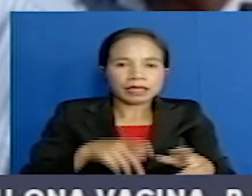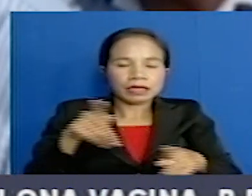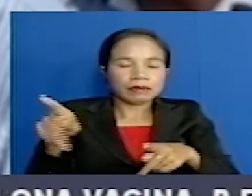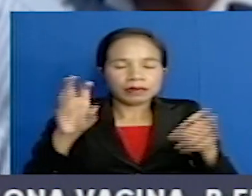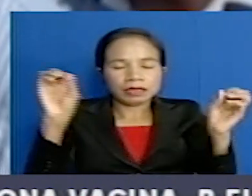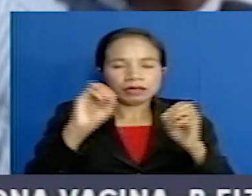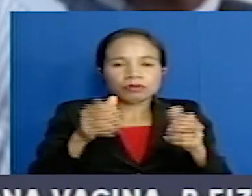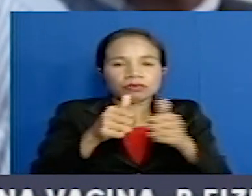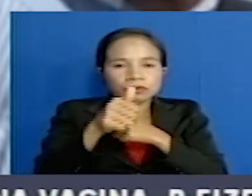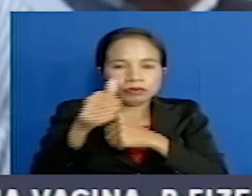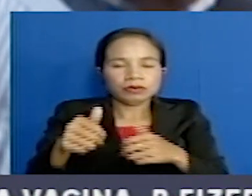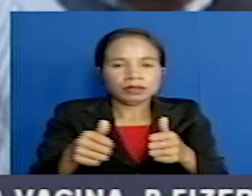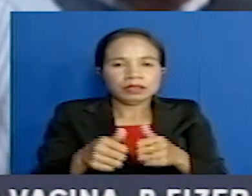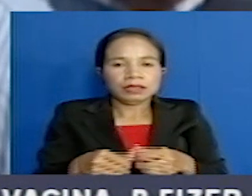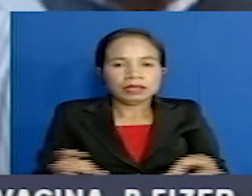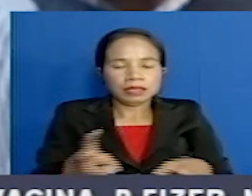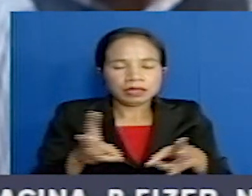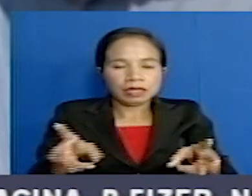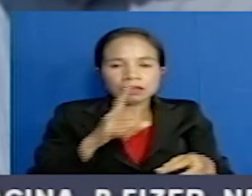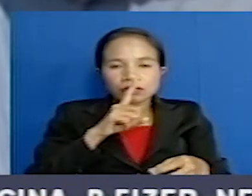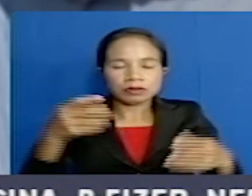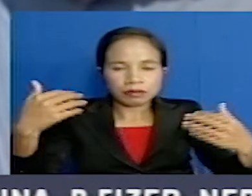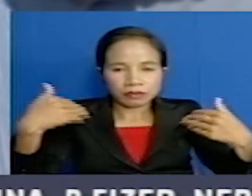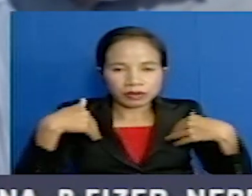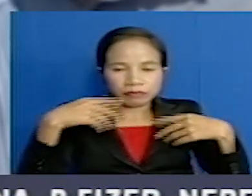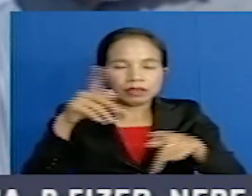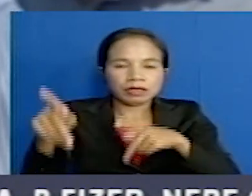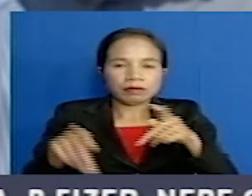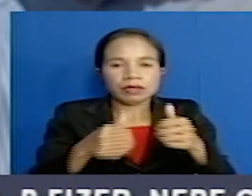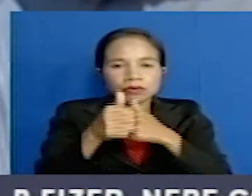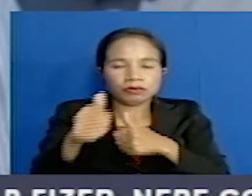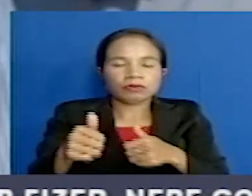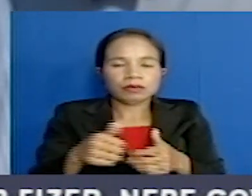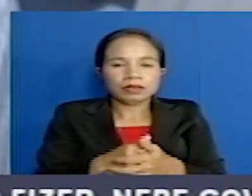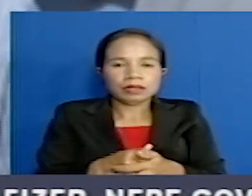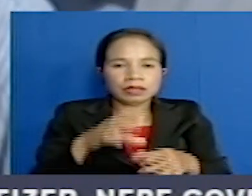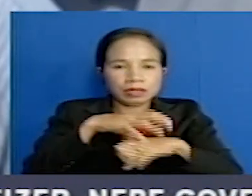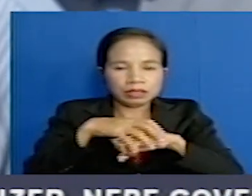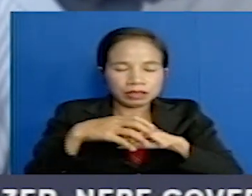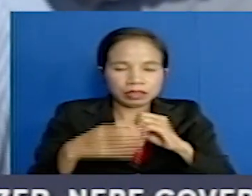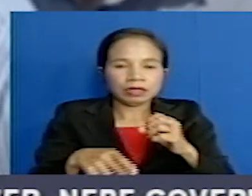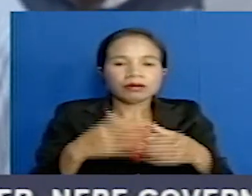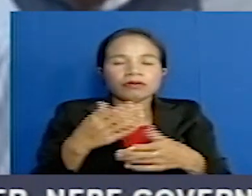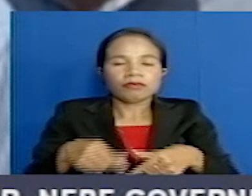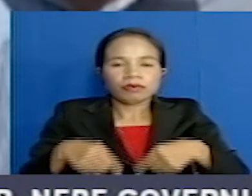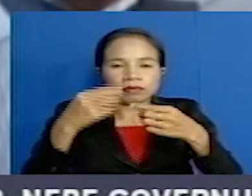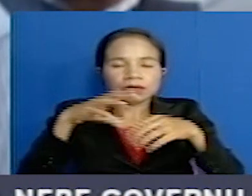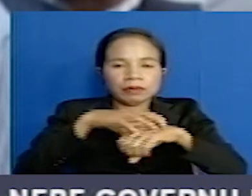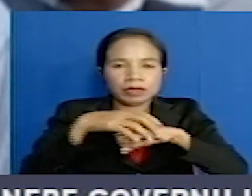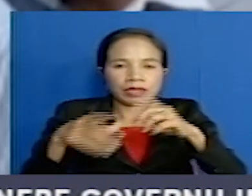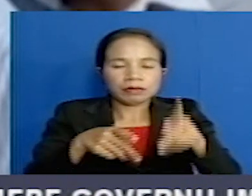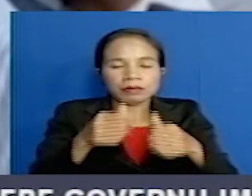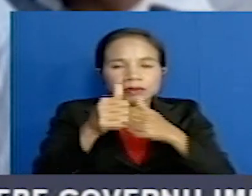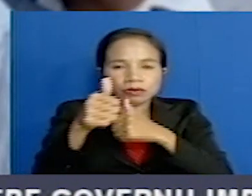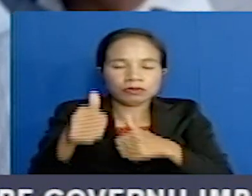lá não cumpre, cuidado legal, não é bem aqui. Cidadão não é bem que ocupa ilegal, não é, né? Por isso, falo, cidadão não é bem que cumpre na